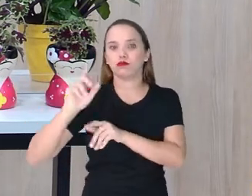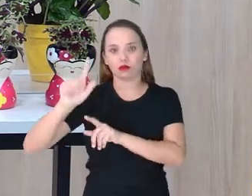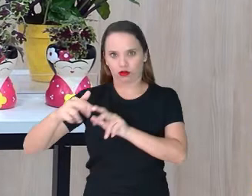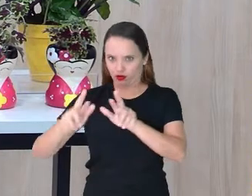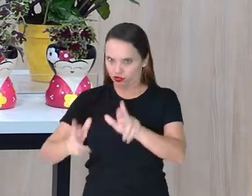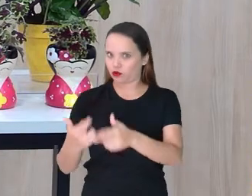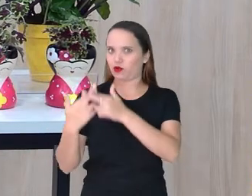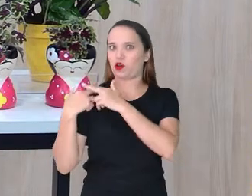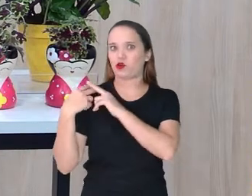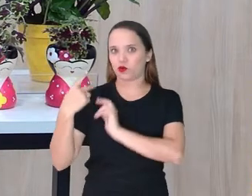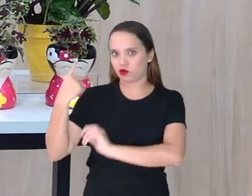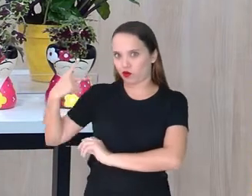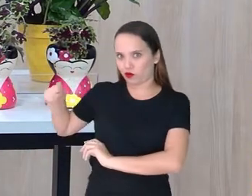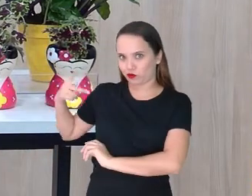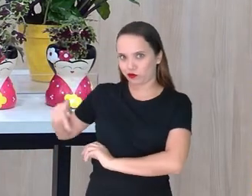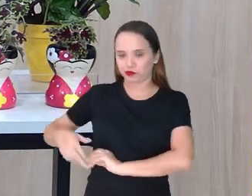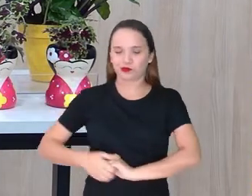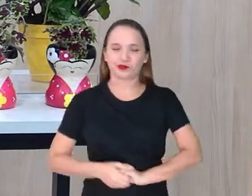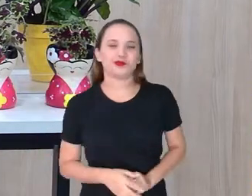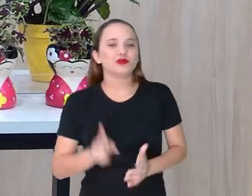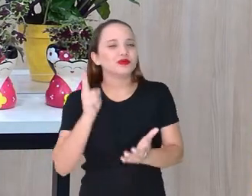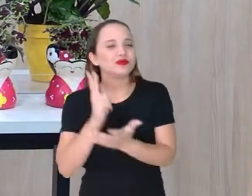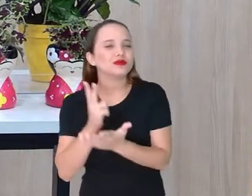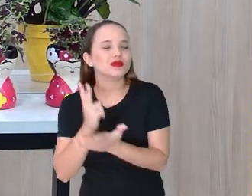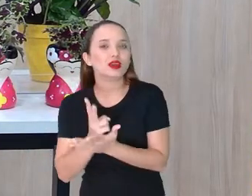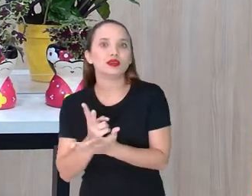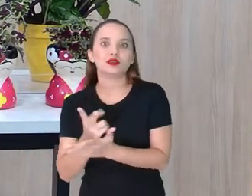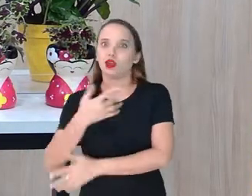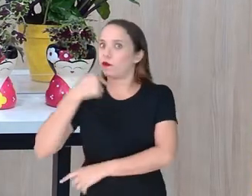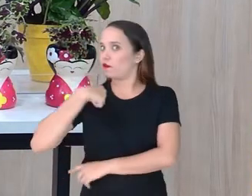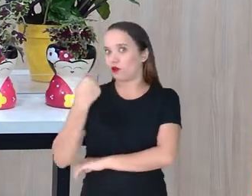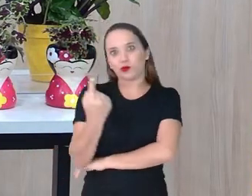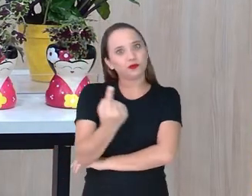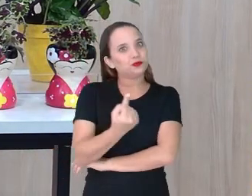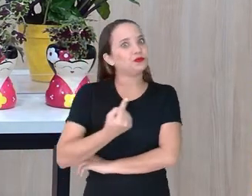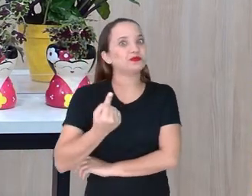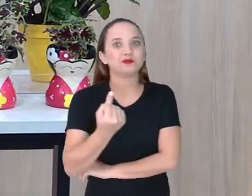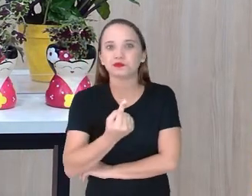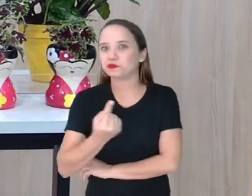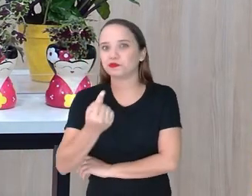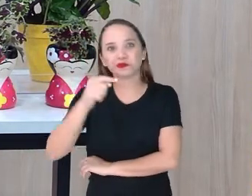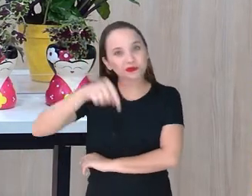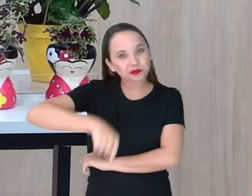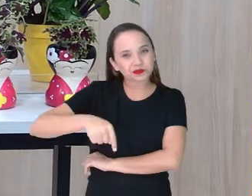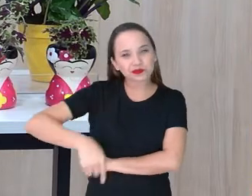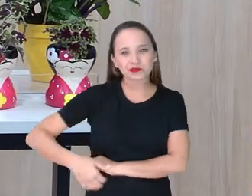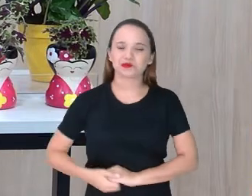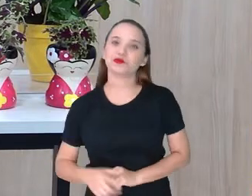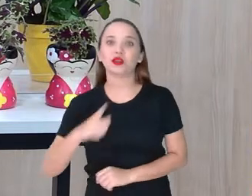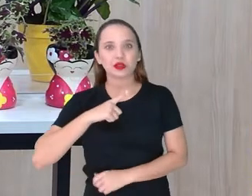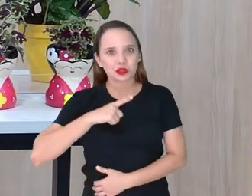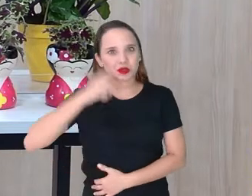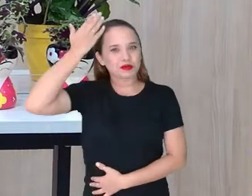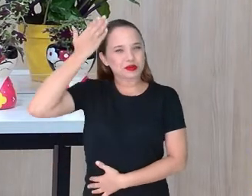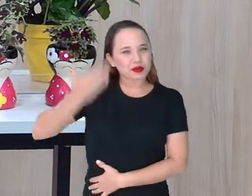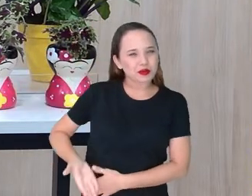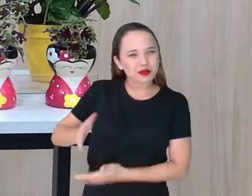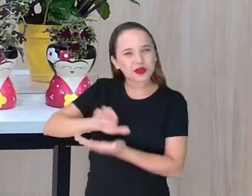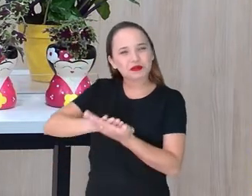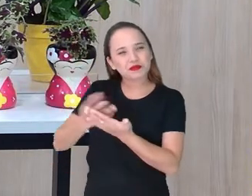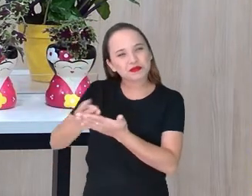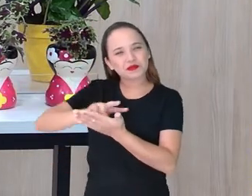tá certo? E como sempre, pessoal, eu não estou sozinha aqui, né? Nós temos a nossa intérprete de